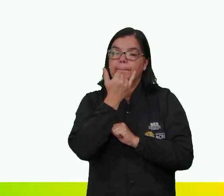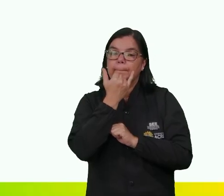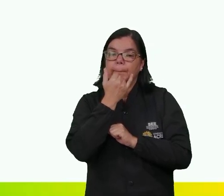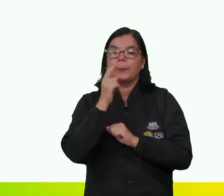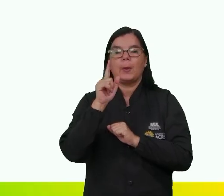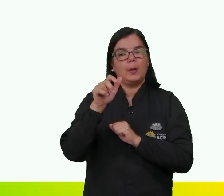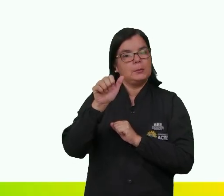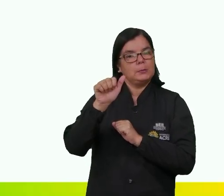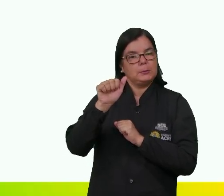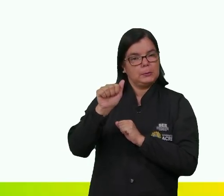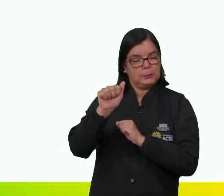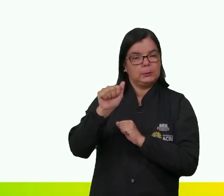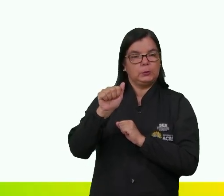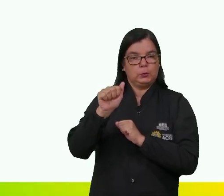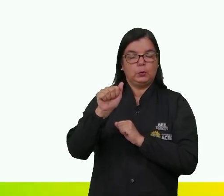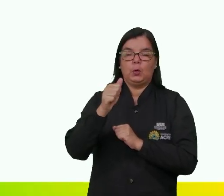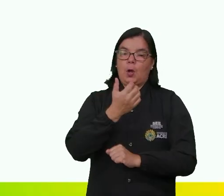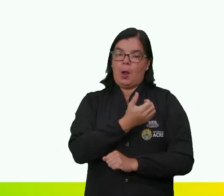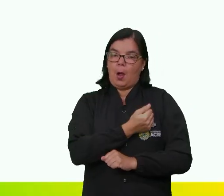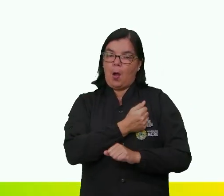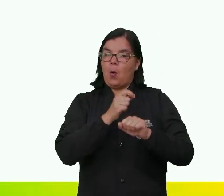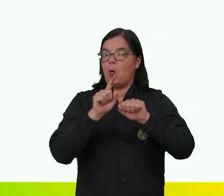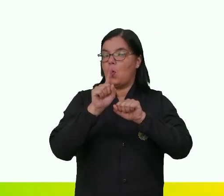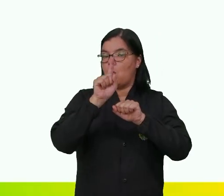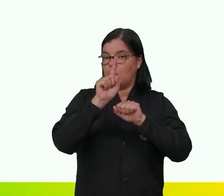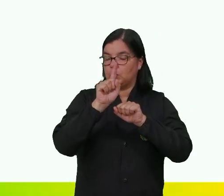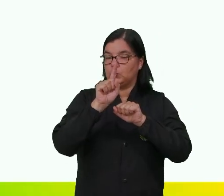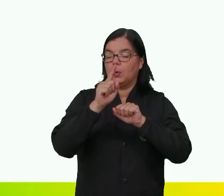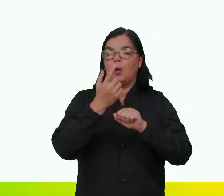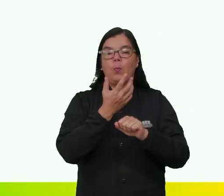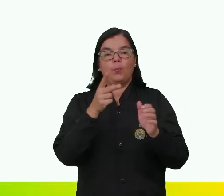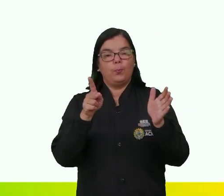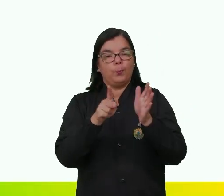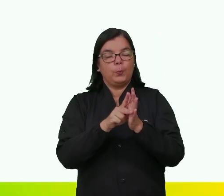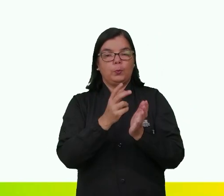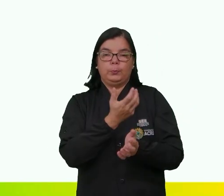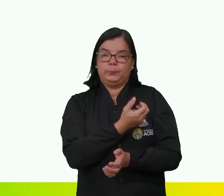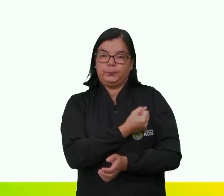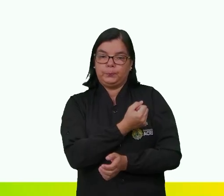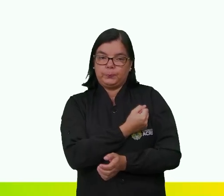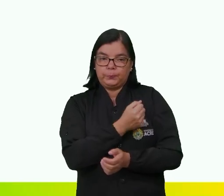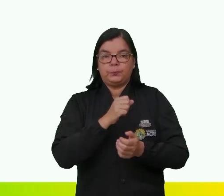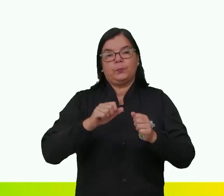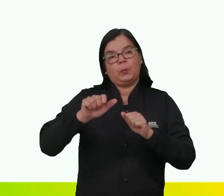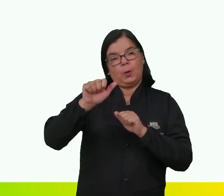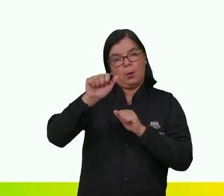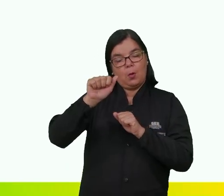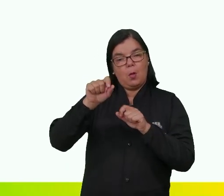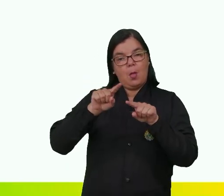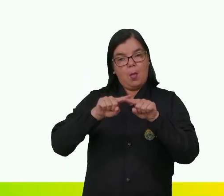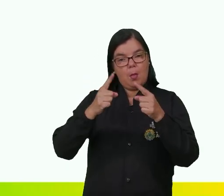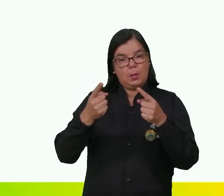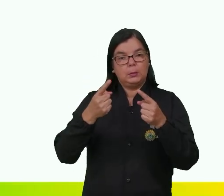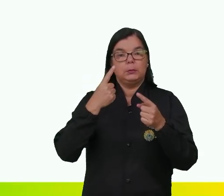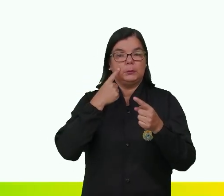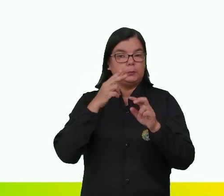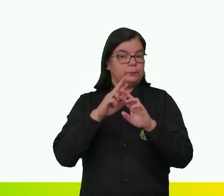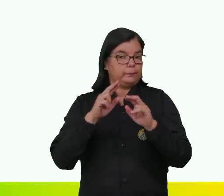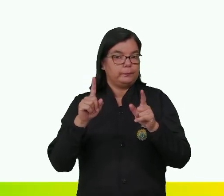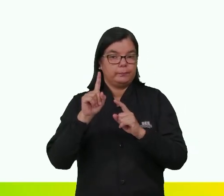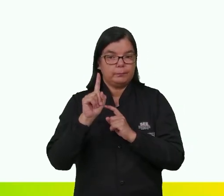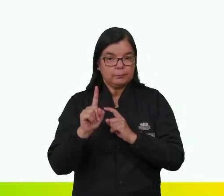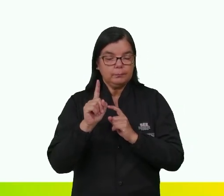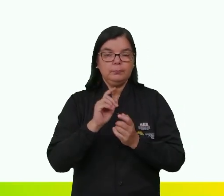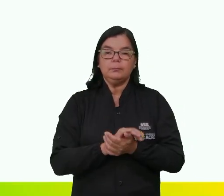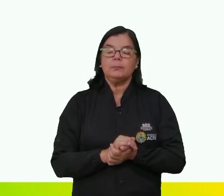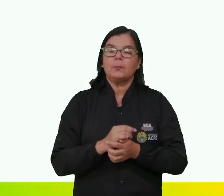A. Então, todo número elevado a 1 é A, desde que esse número seja diferente de